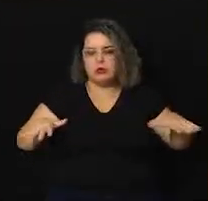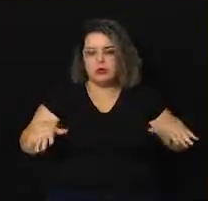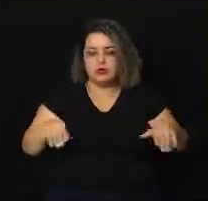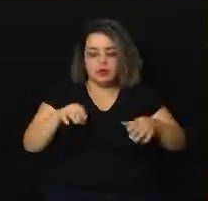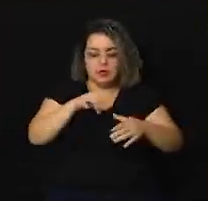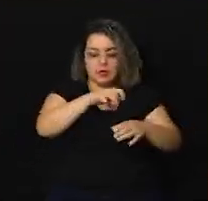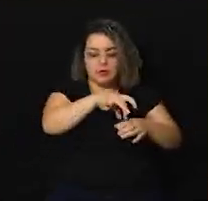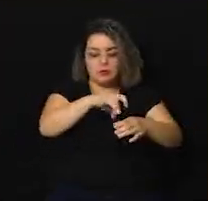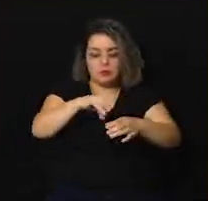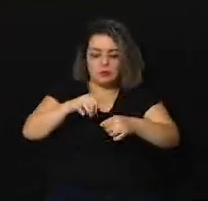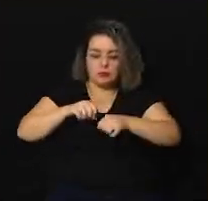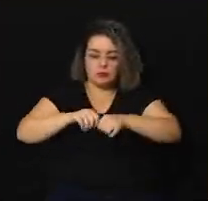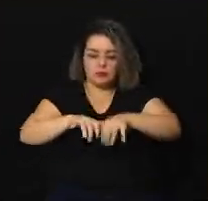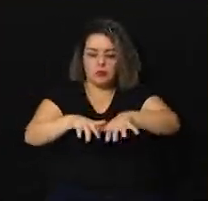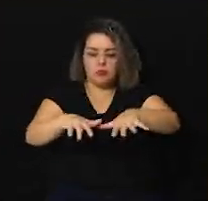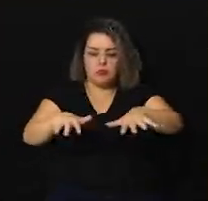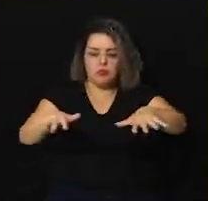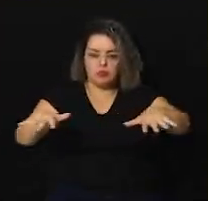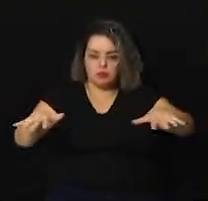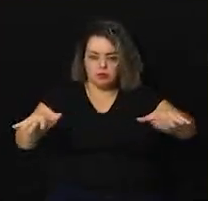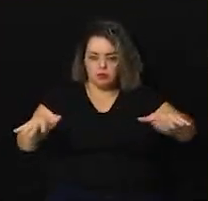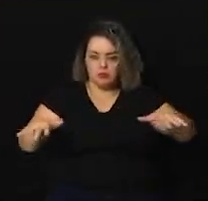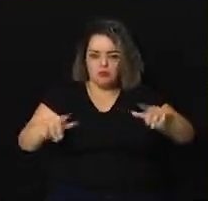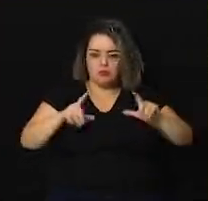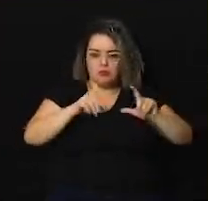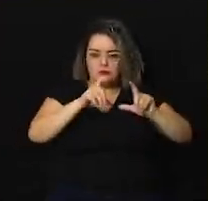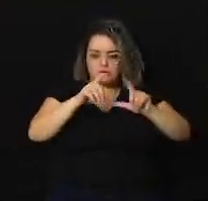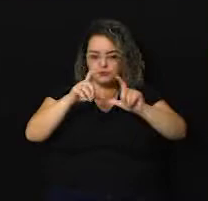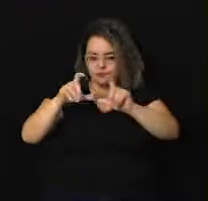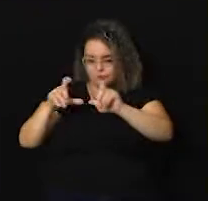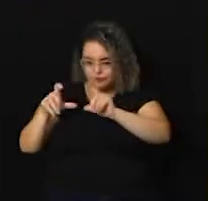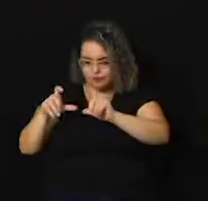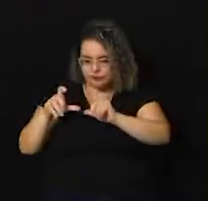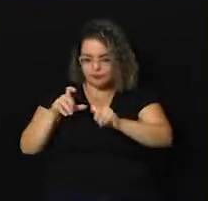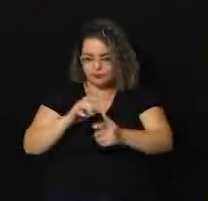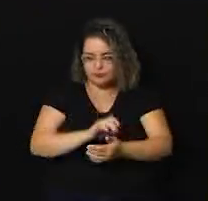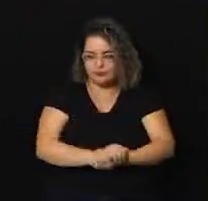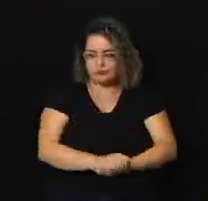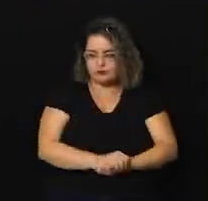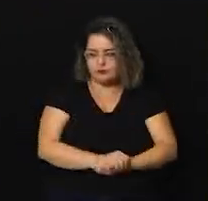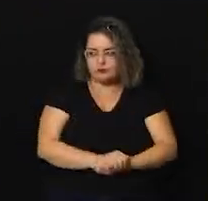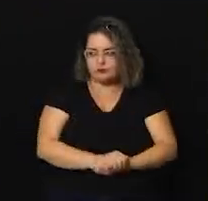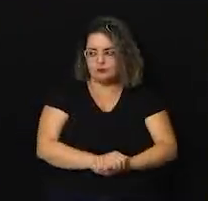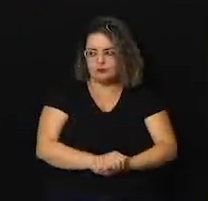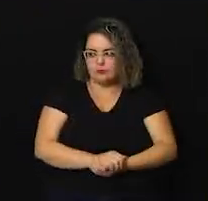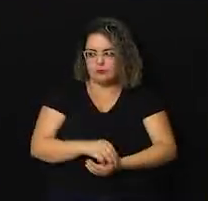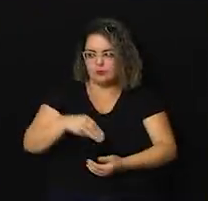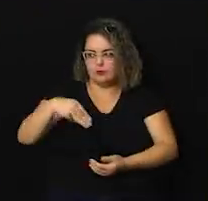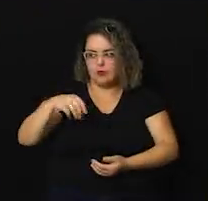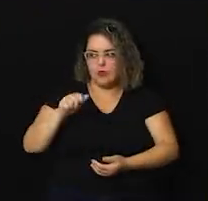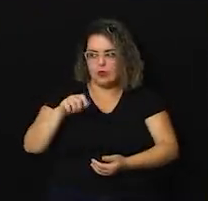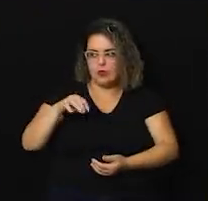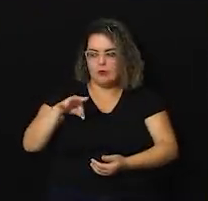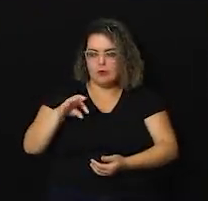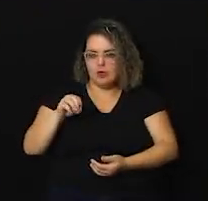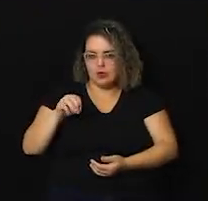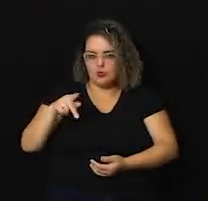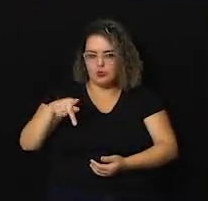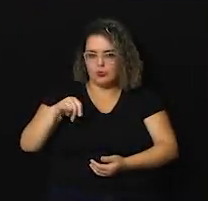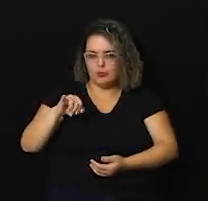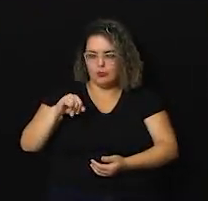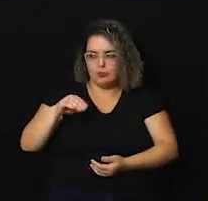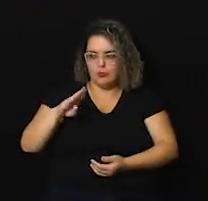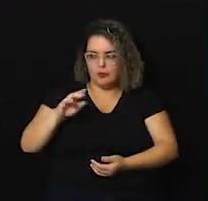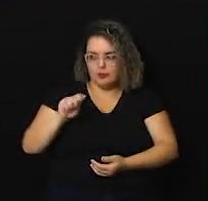plantações extensivas. Se vocês vissem as fotos que nós tiramos no Mato Piba, que é na região do Piauí, do